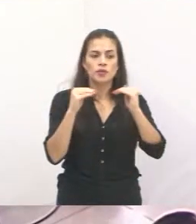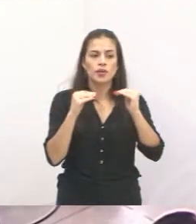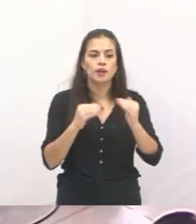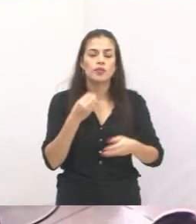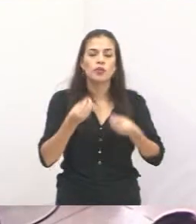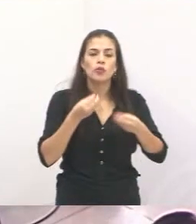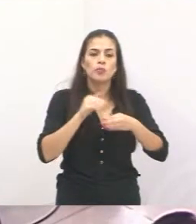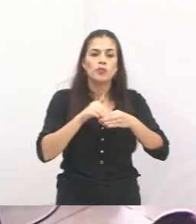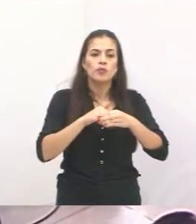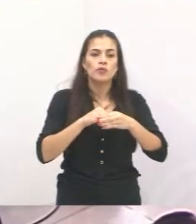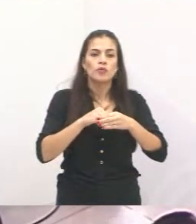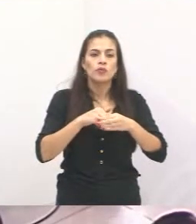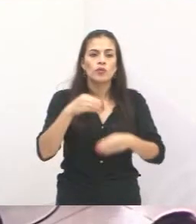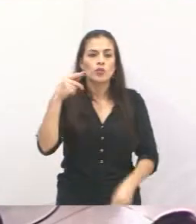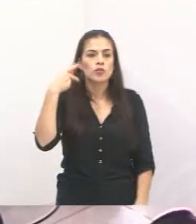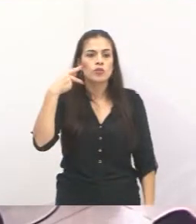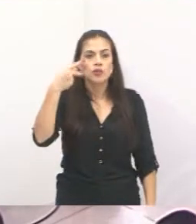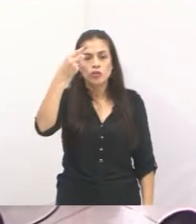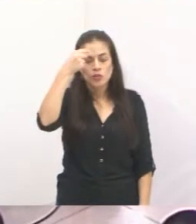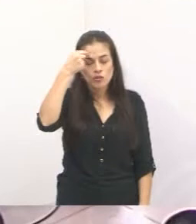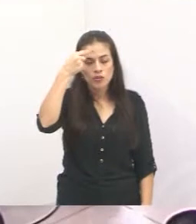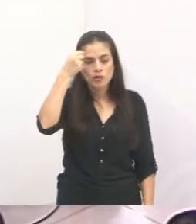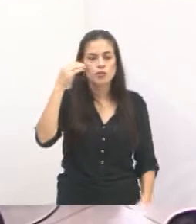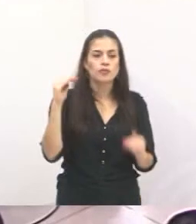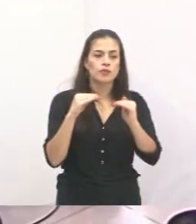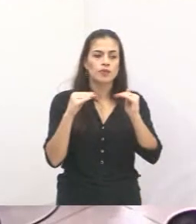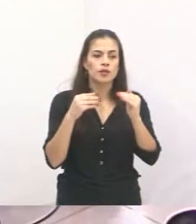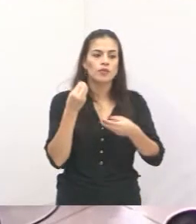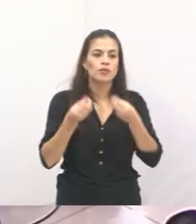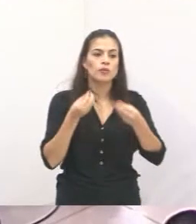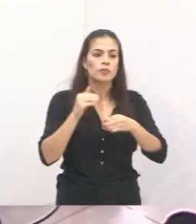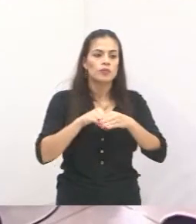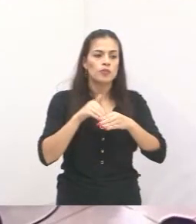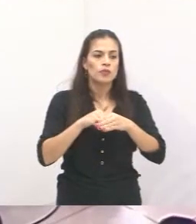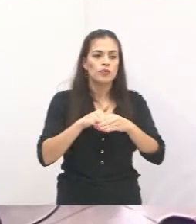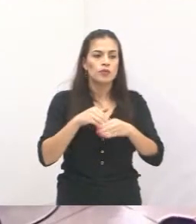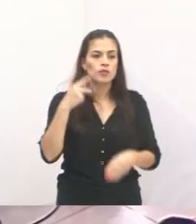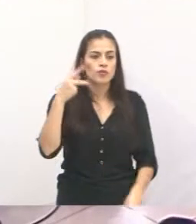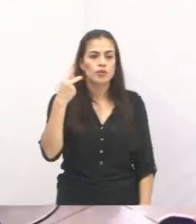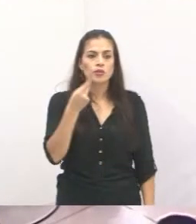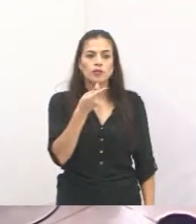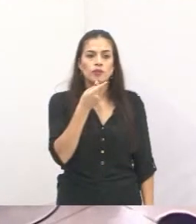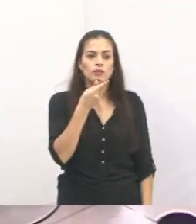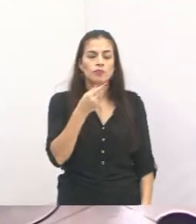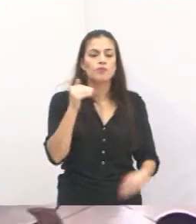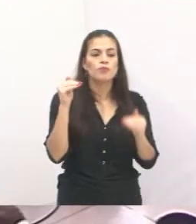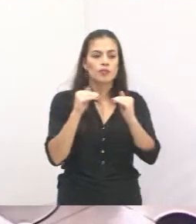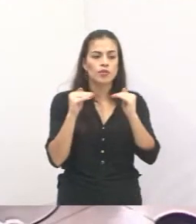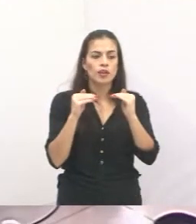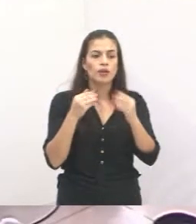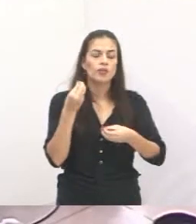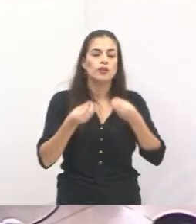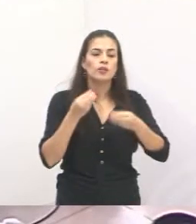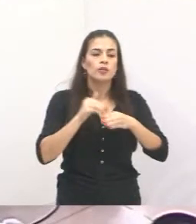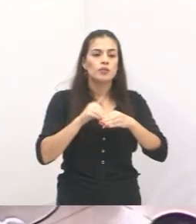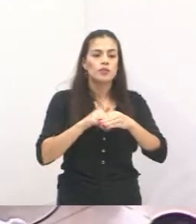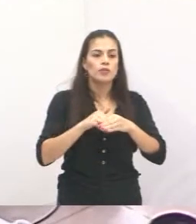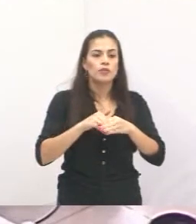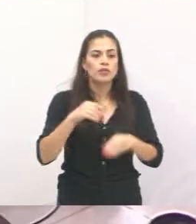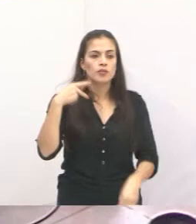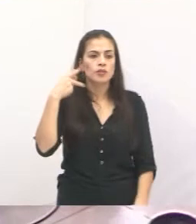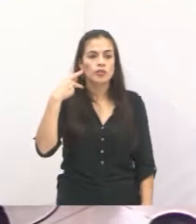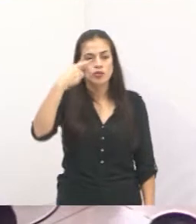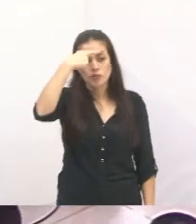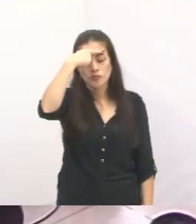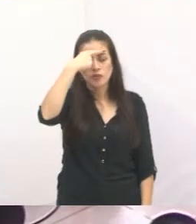Como vota o vereador Edgar Sasaki? Favorável. Como vota o vereador Hernani Barreto? Favorável. Como vota o vereador Luiz